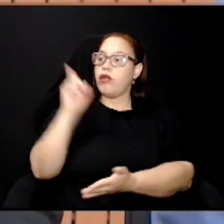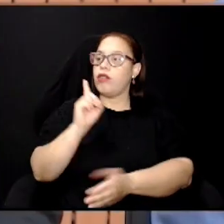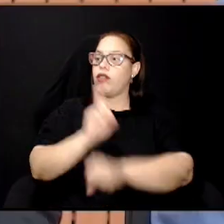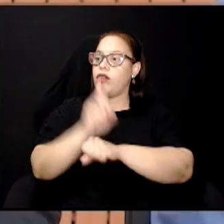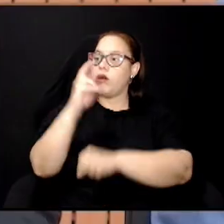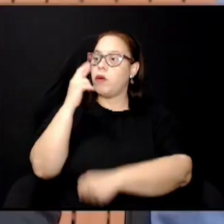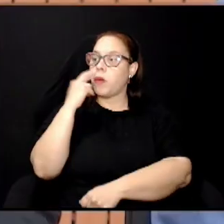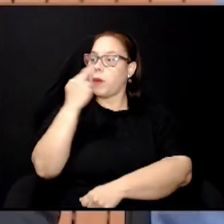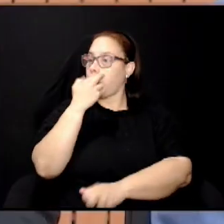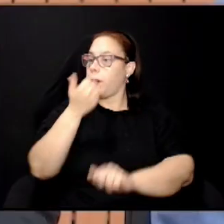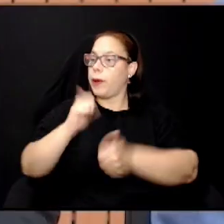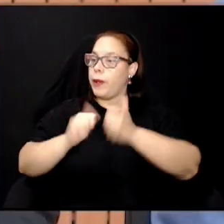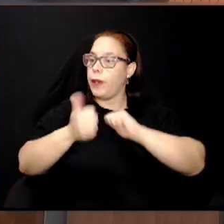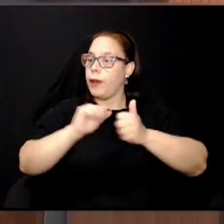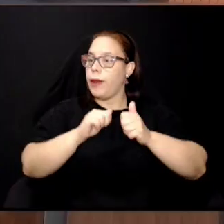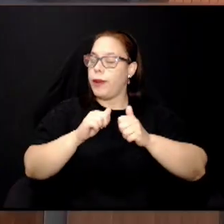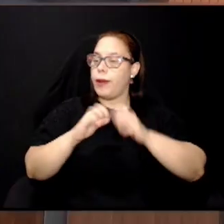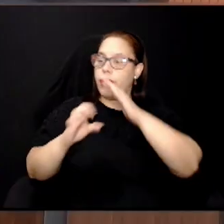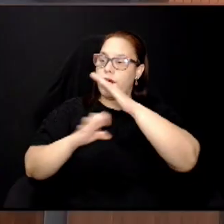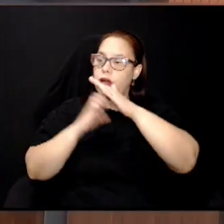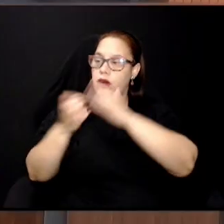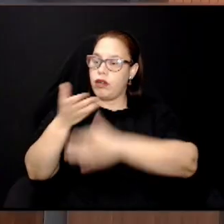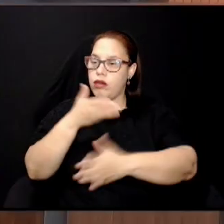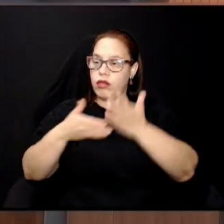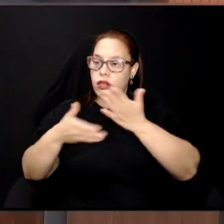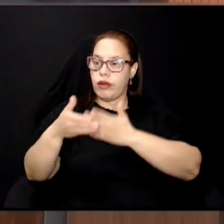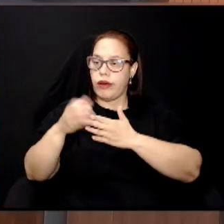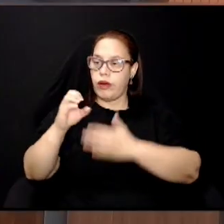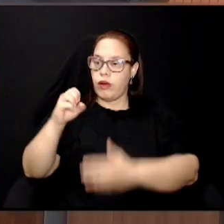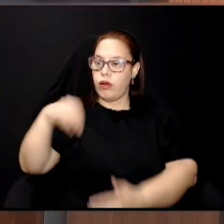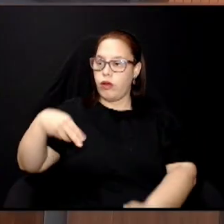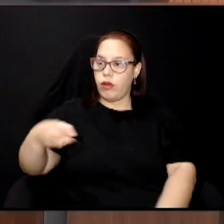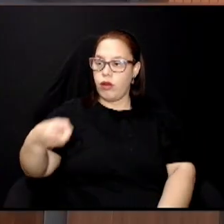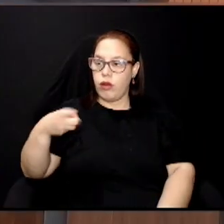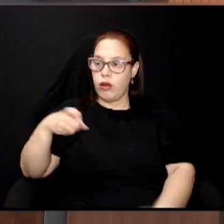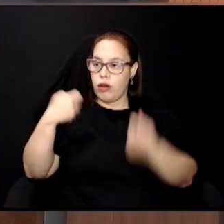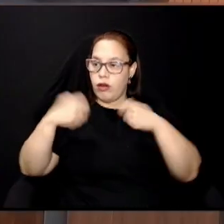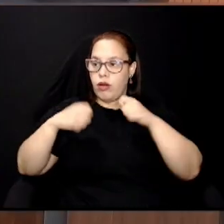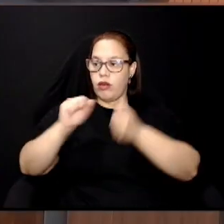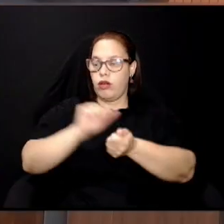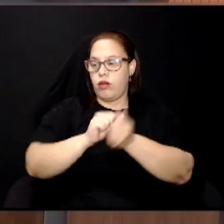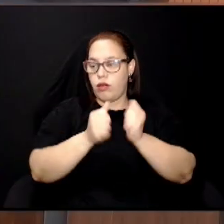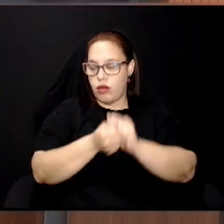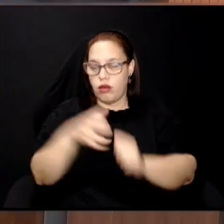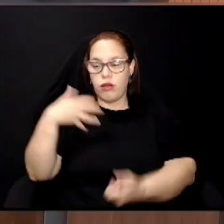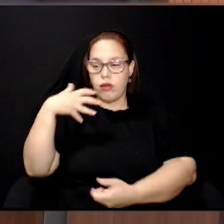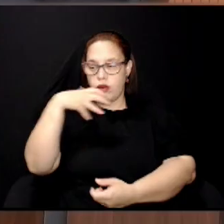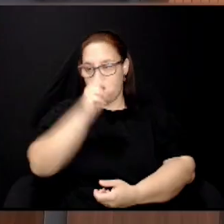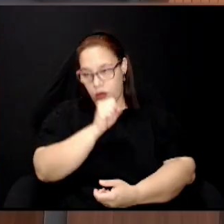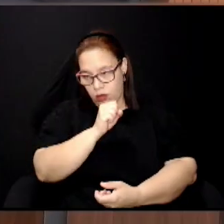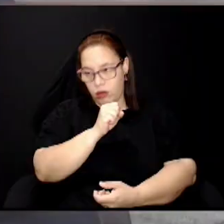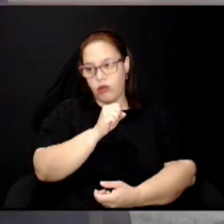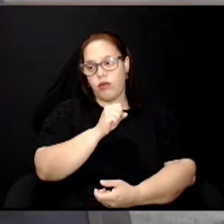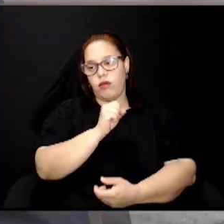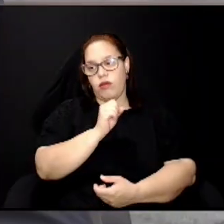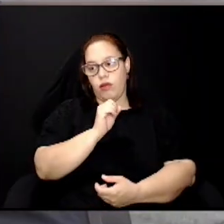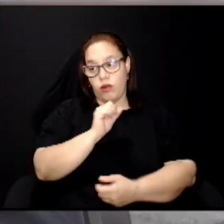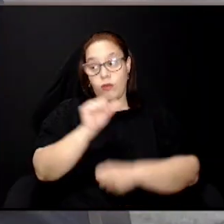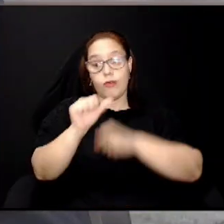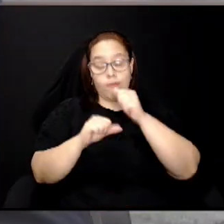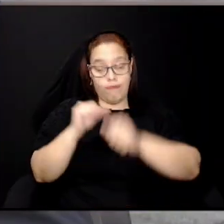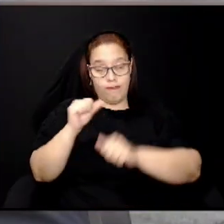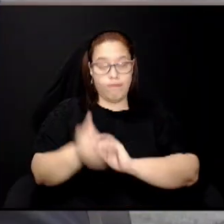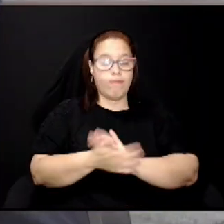que as empresas que operam no comércio exterior precisarão se adaptar rapidamente a essas transformações. Acho que